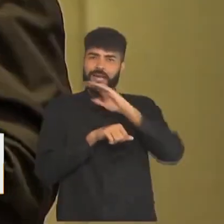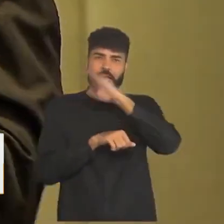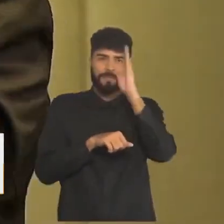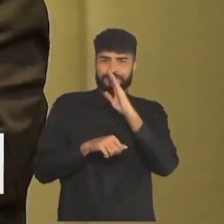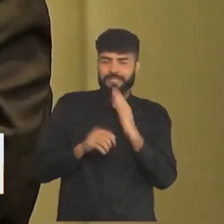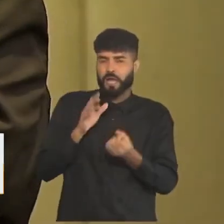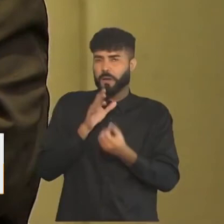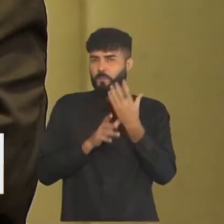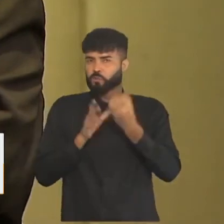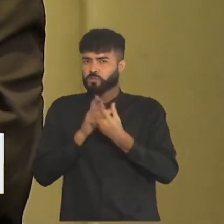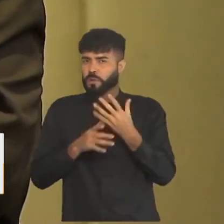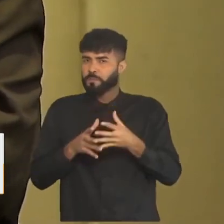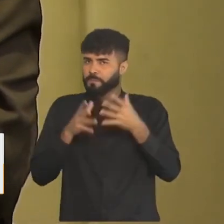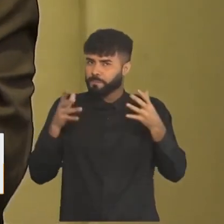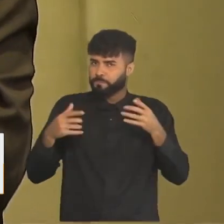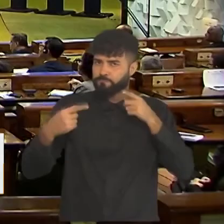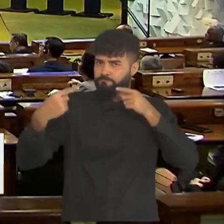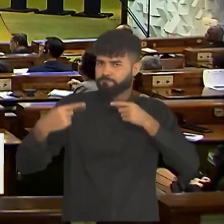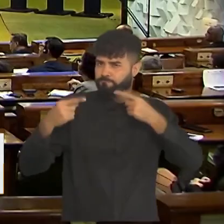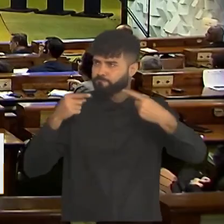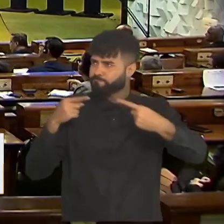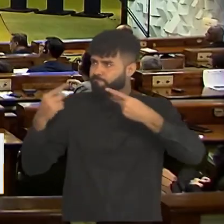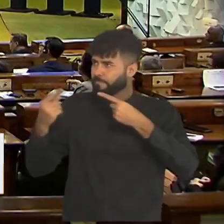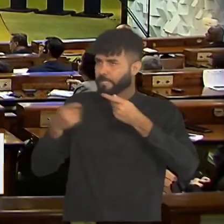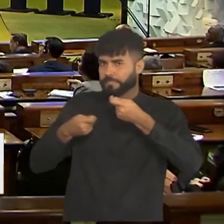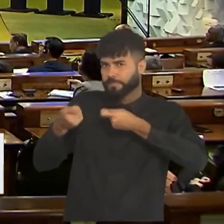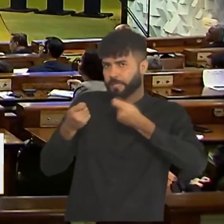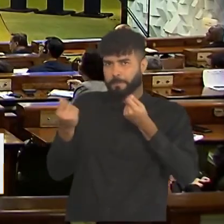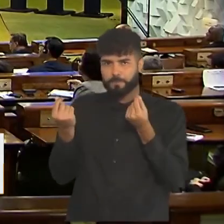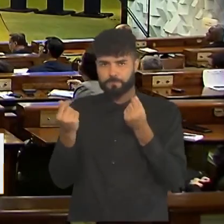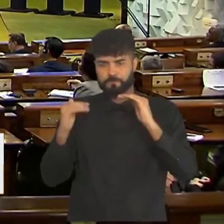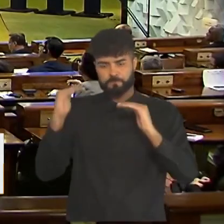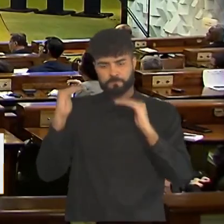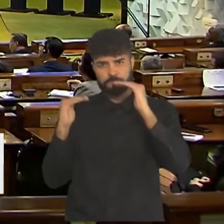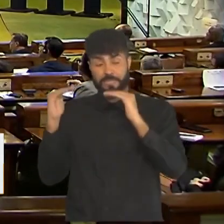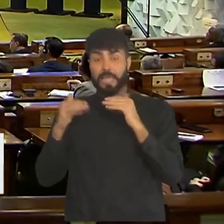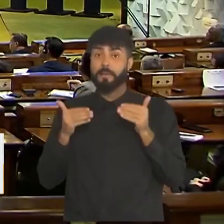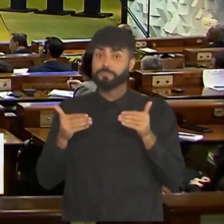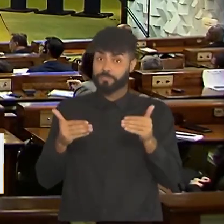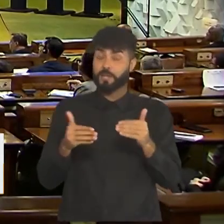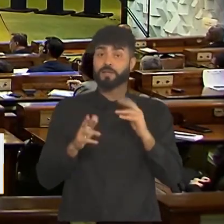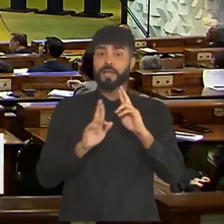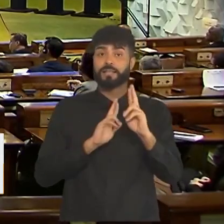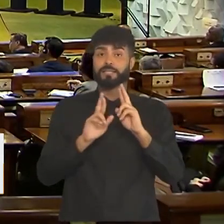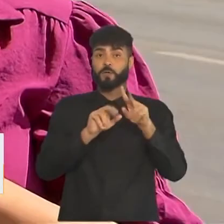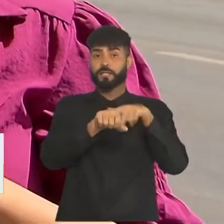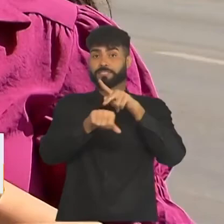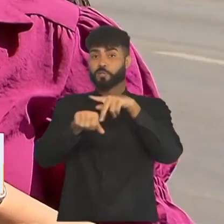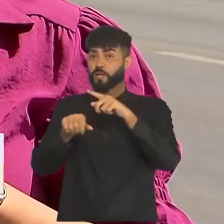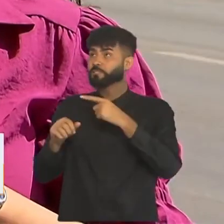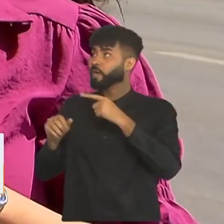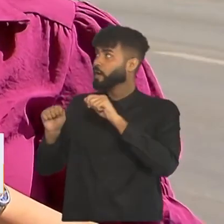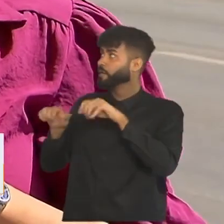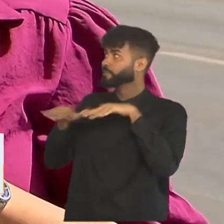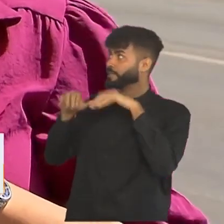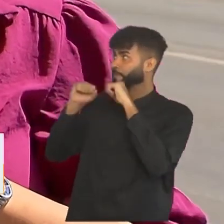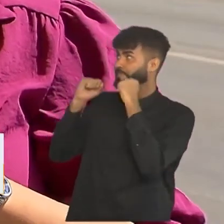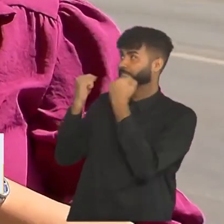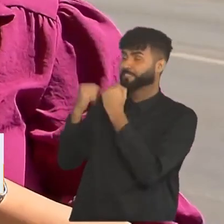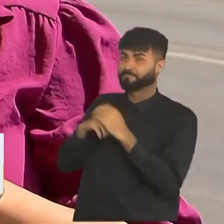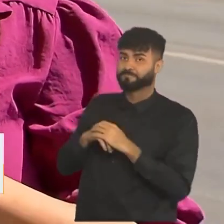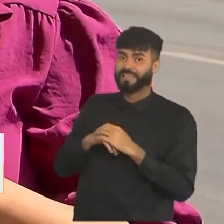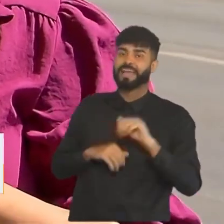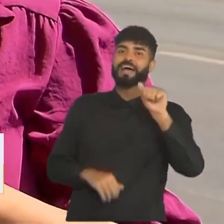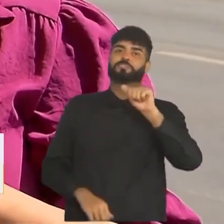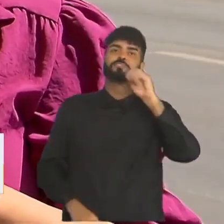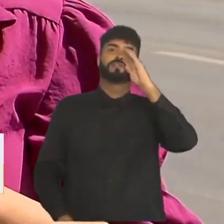e competitividade no setor, o Ministério das Relações Exteriores organizou este seminário. Segundo a Associação